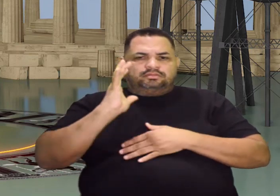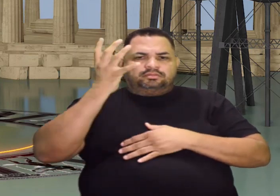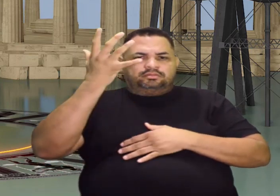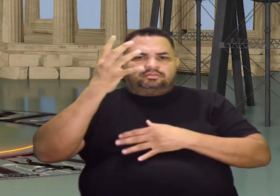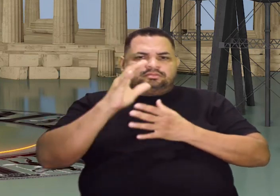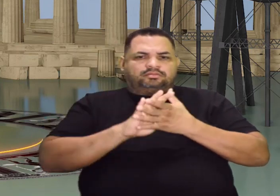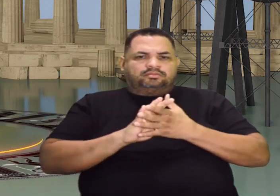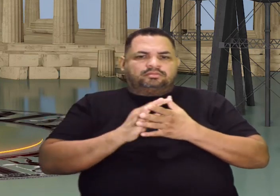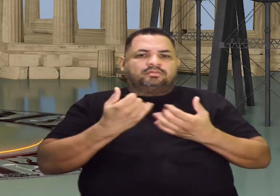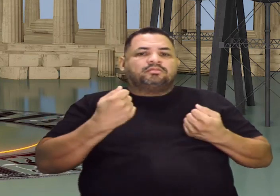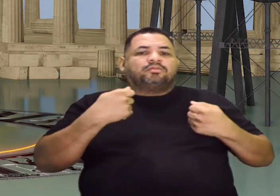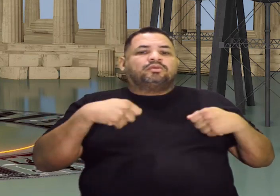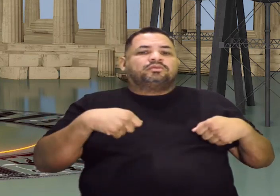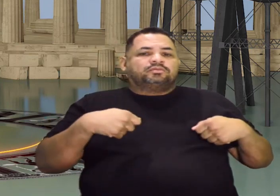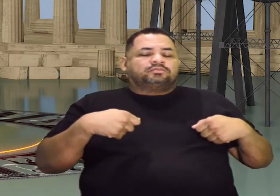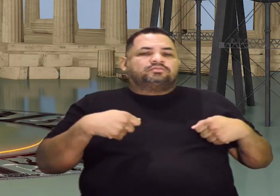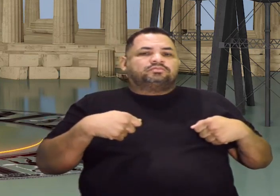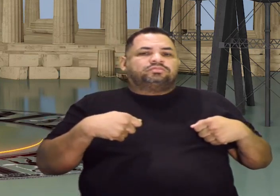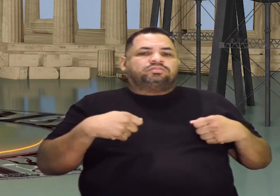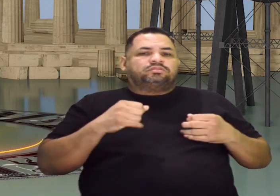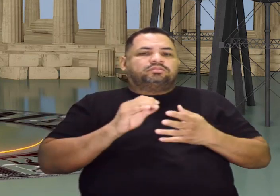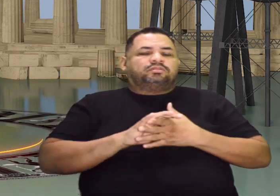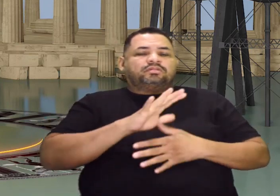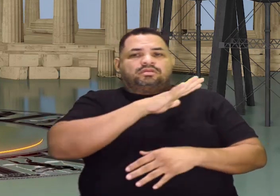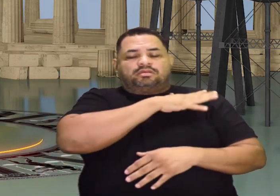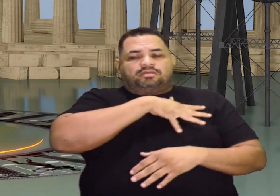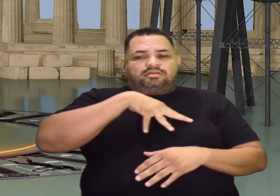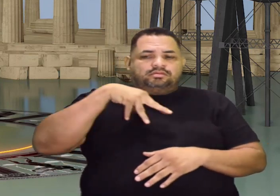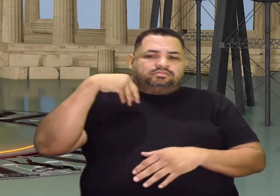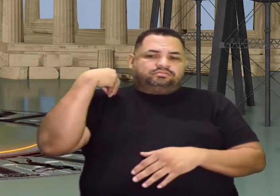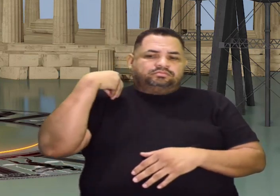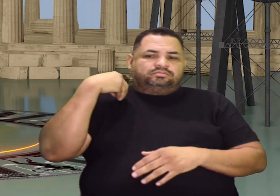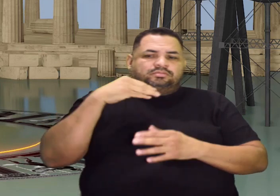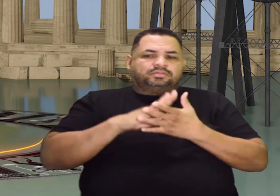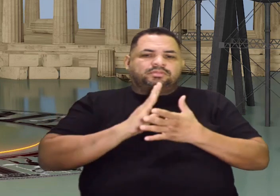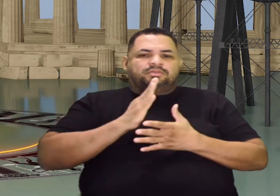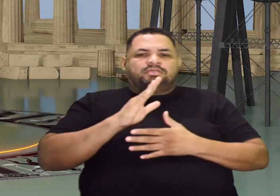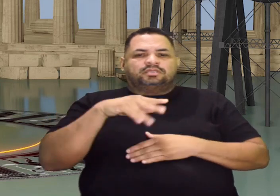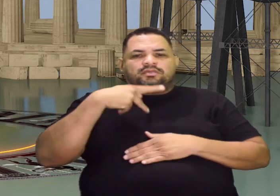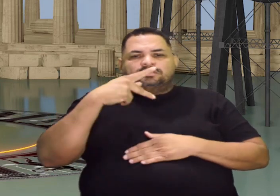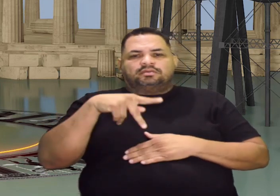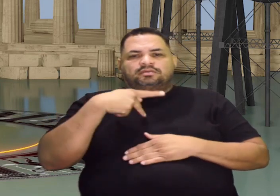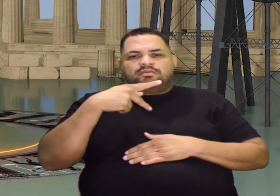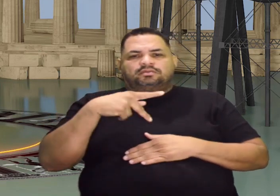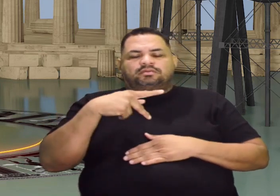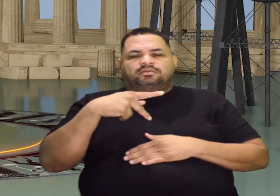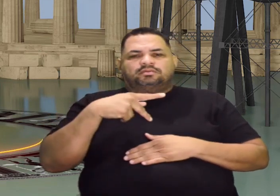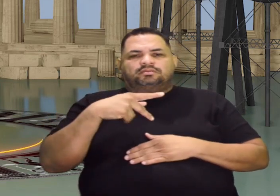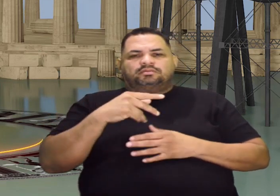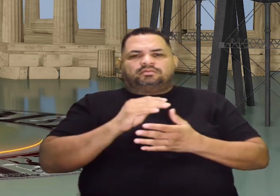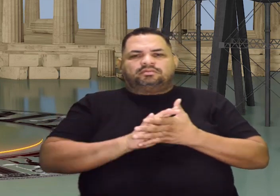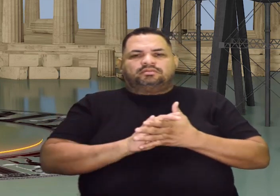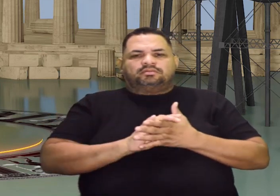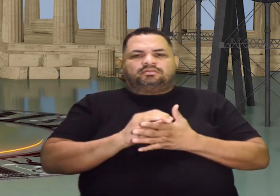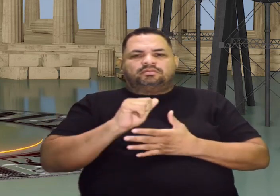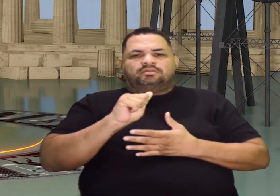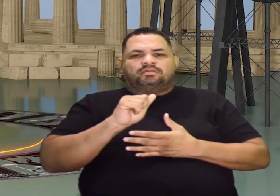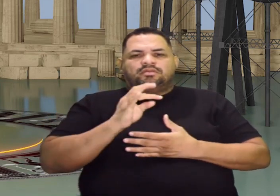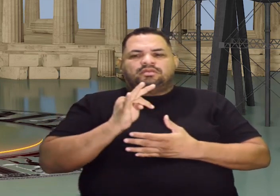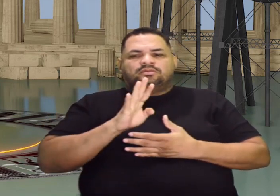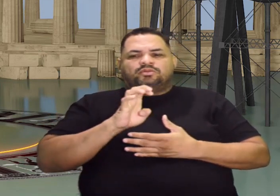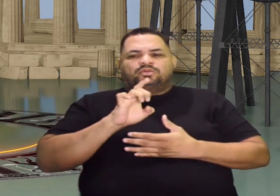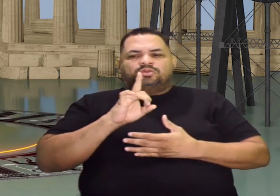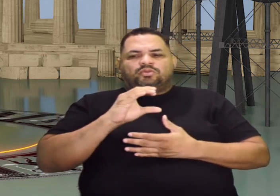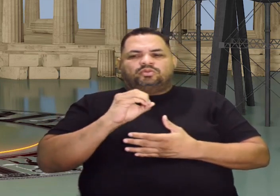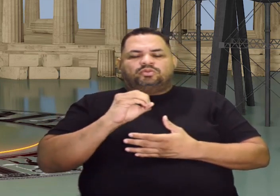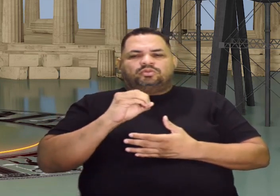e potencialidade. Que Aristóteles fala, nós vimos isso aí no segundo ano, o ato em potência, ou seja, somos